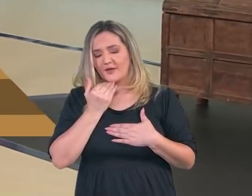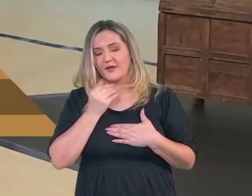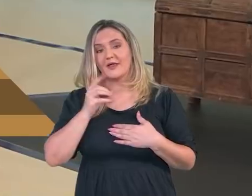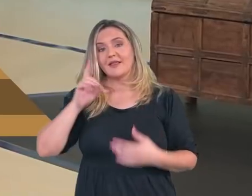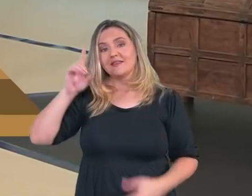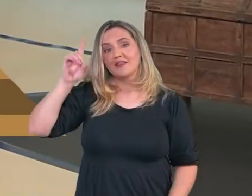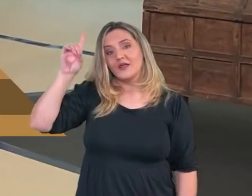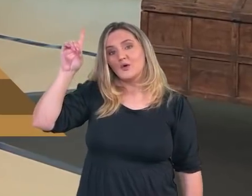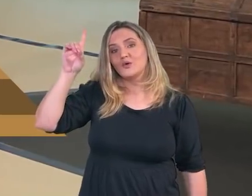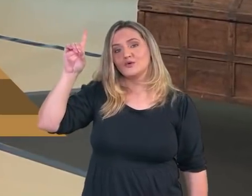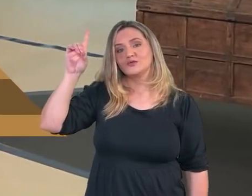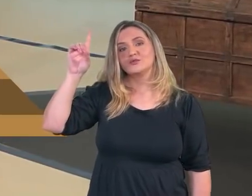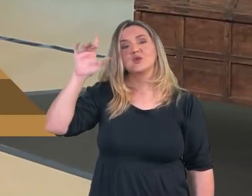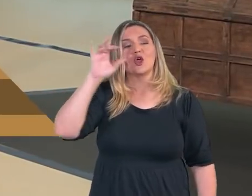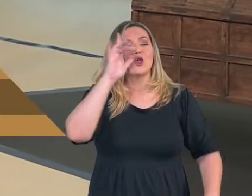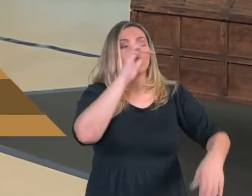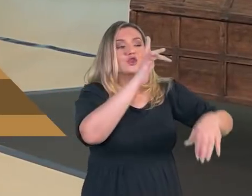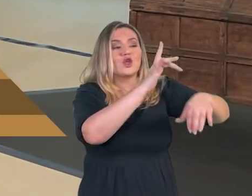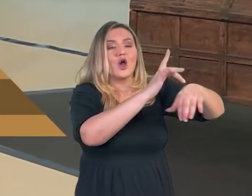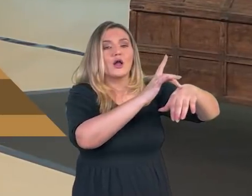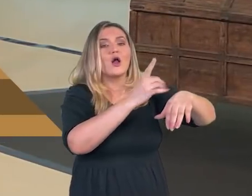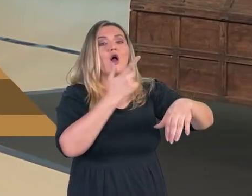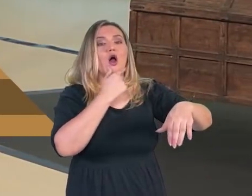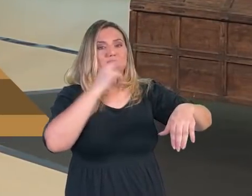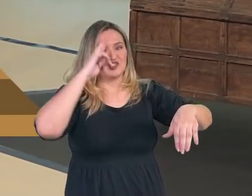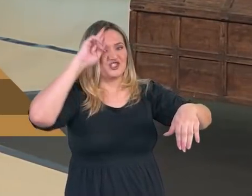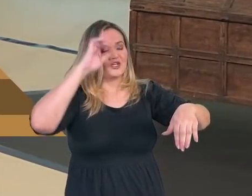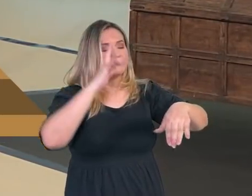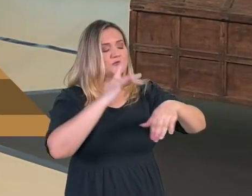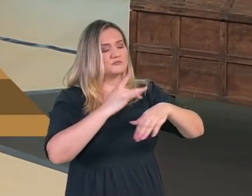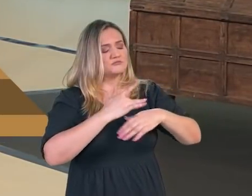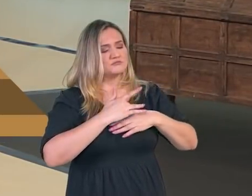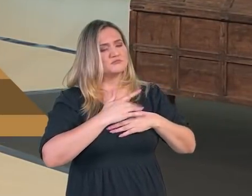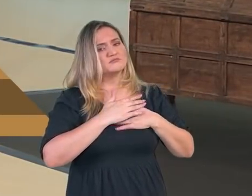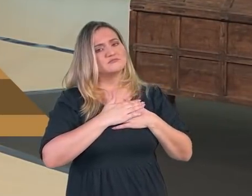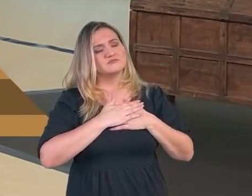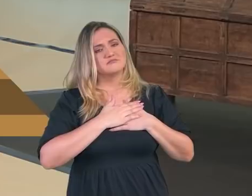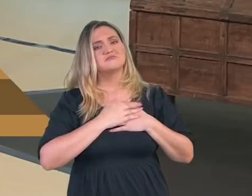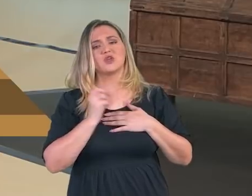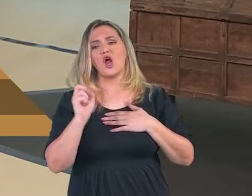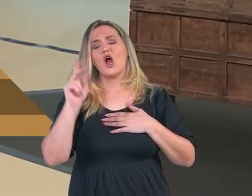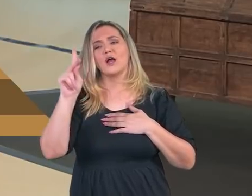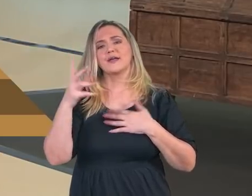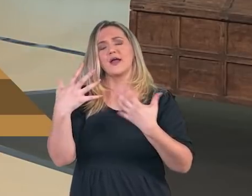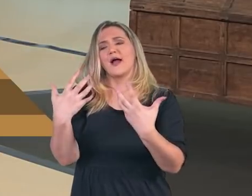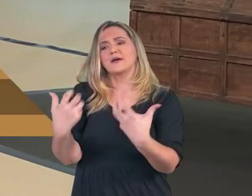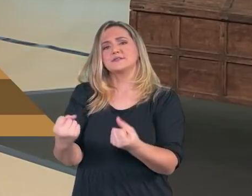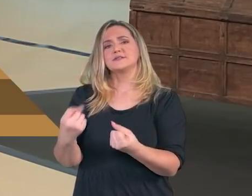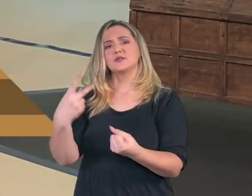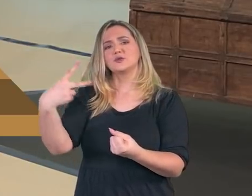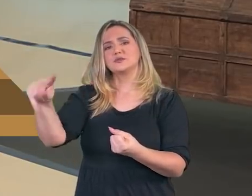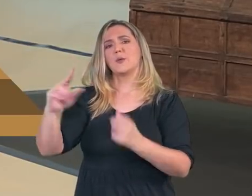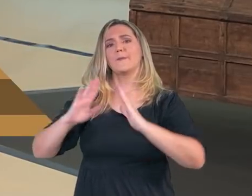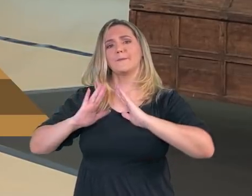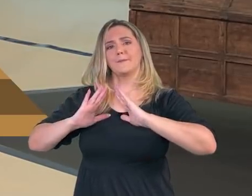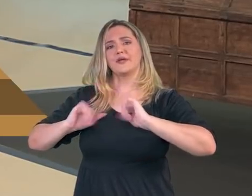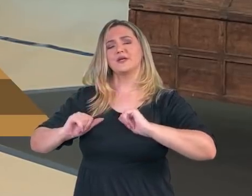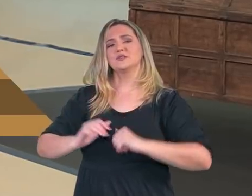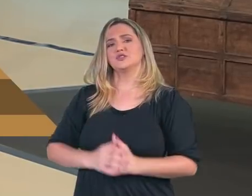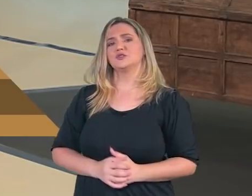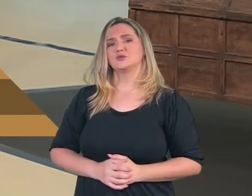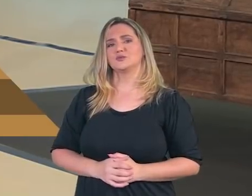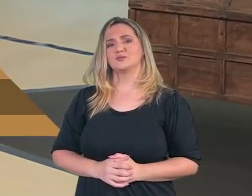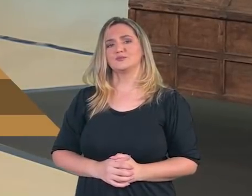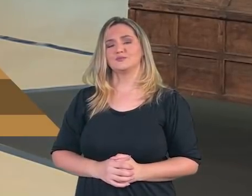maneira miraculosa, toca no coração dos encarregados para que aceitem o plano alternativo dos jovens e os experimentem por um período de